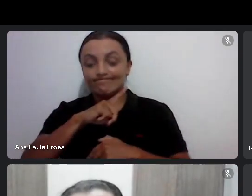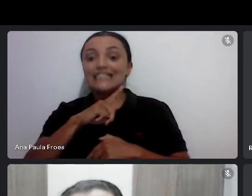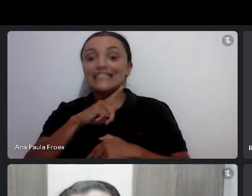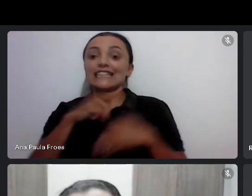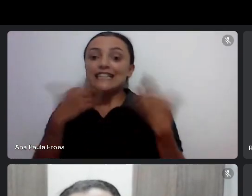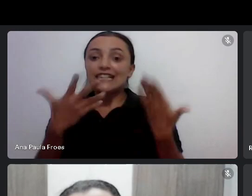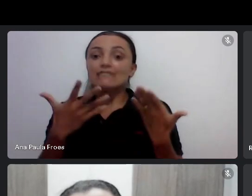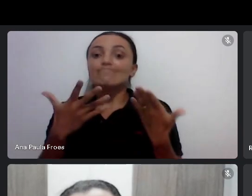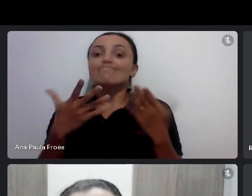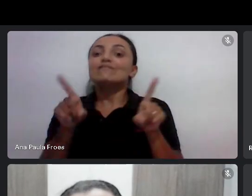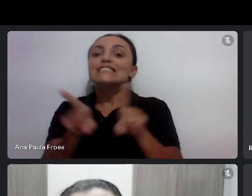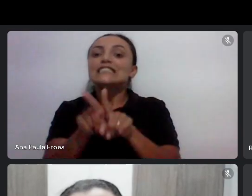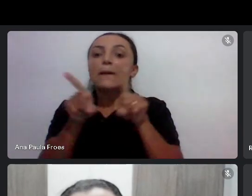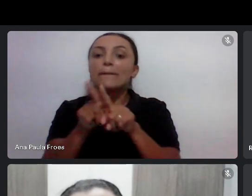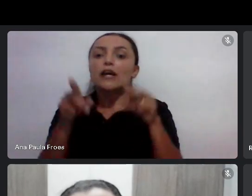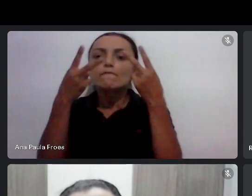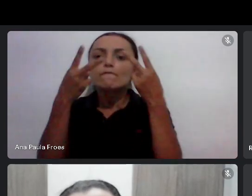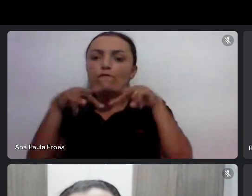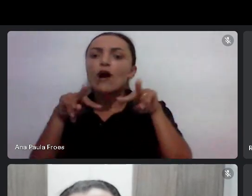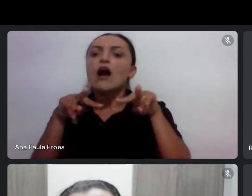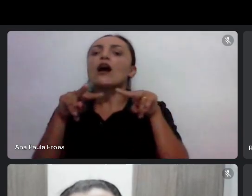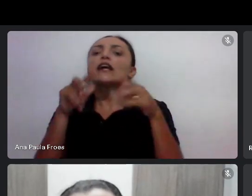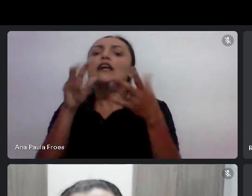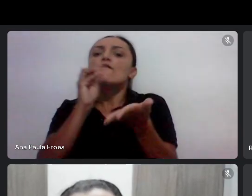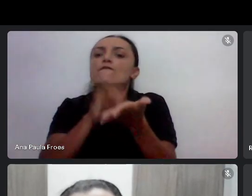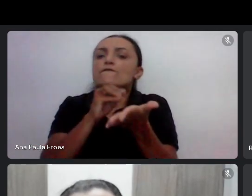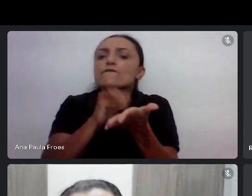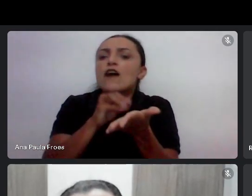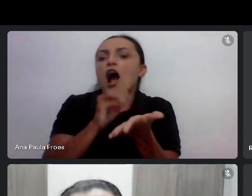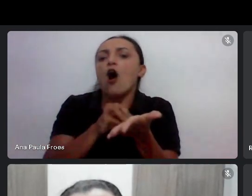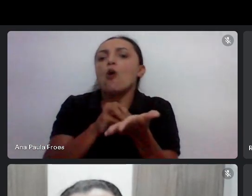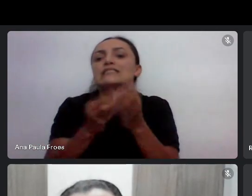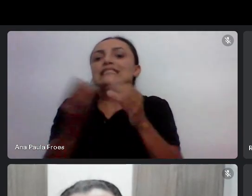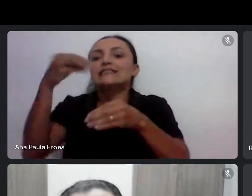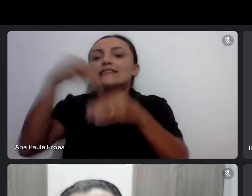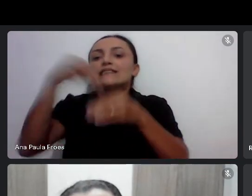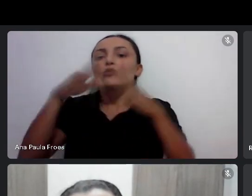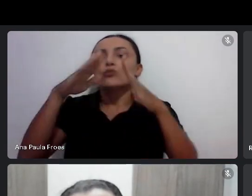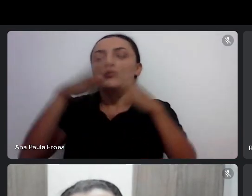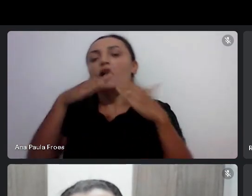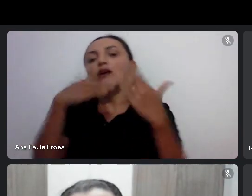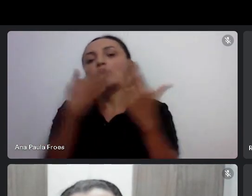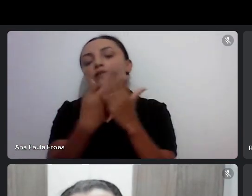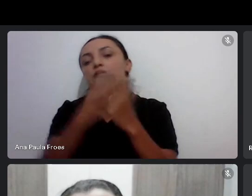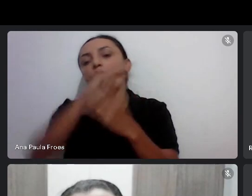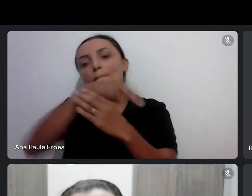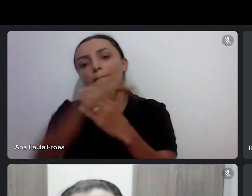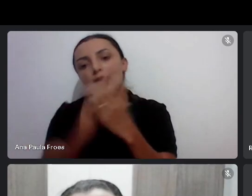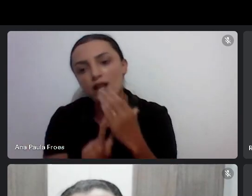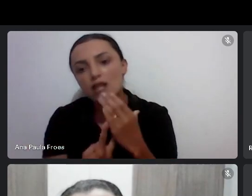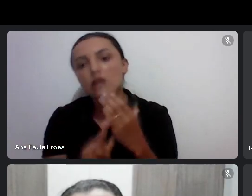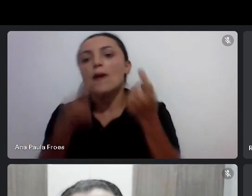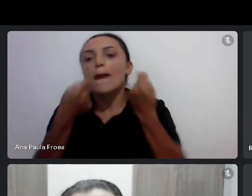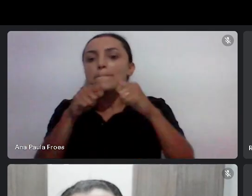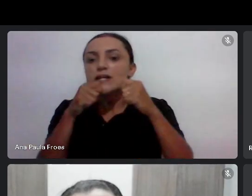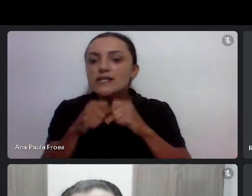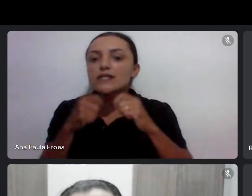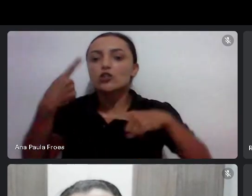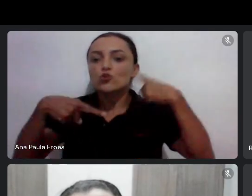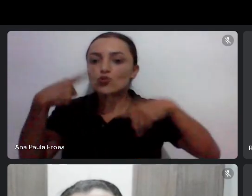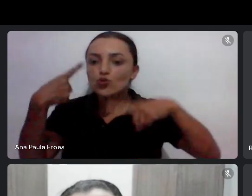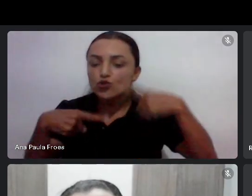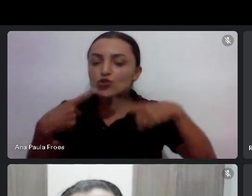como a educação bilíngue, por exemplo, que isso ainda seja discutido e que também seja praticado.